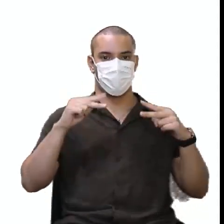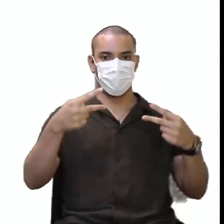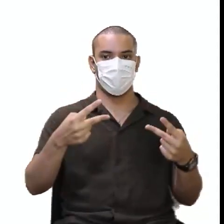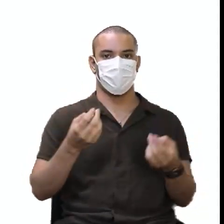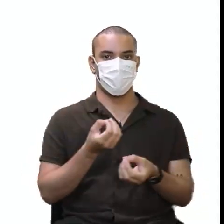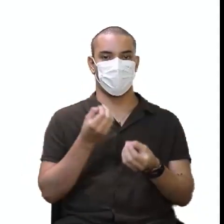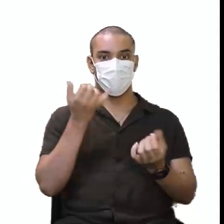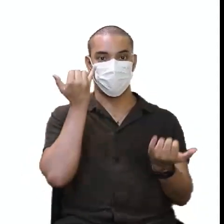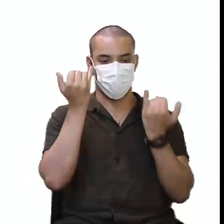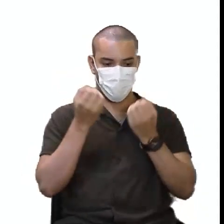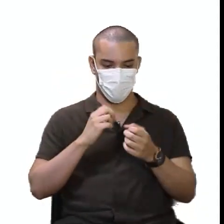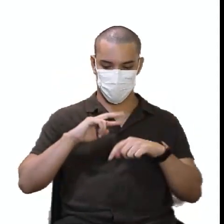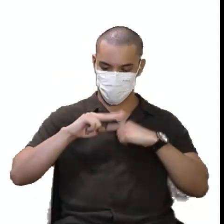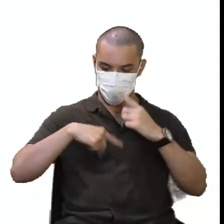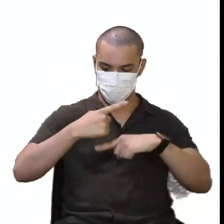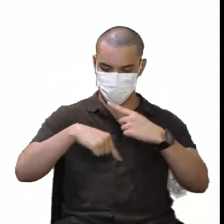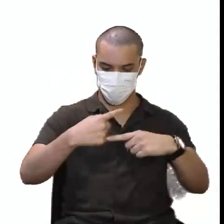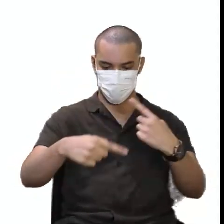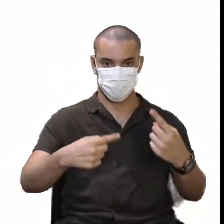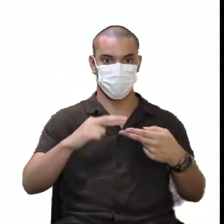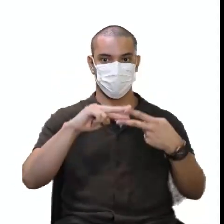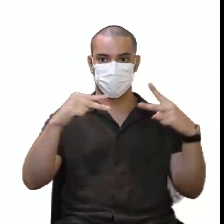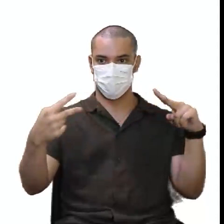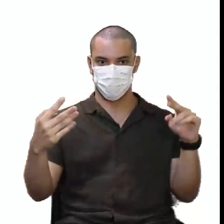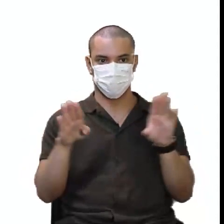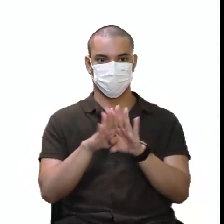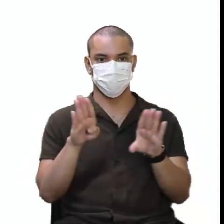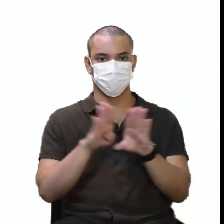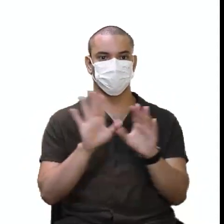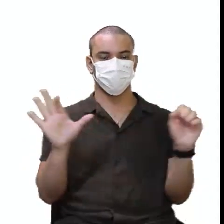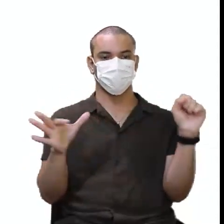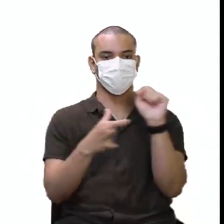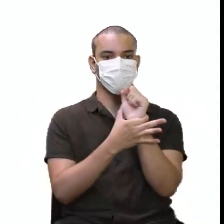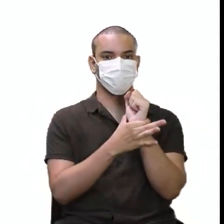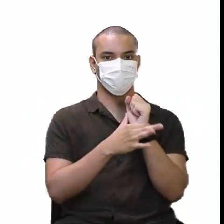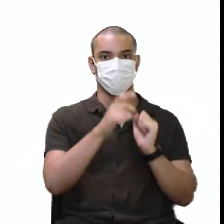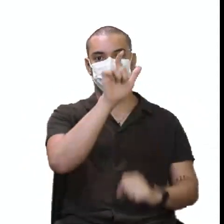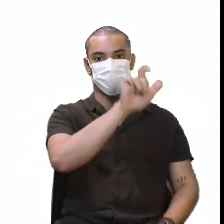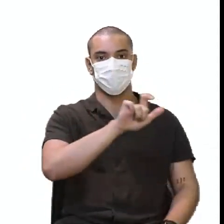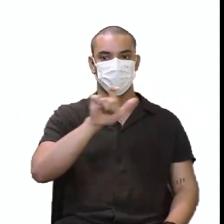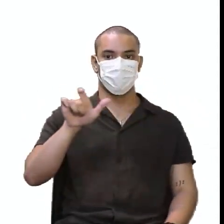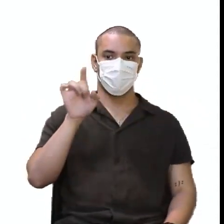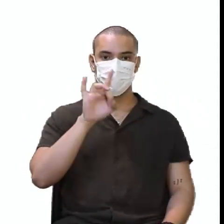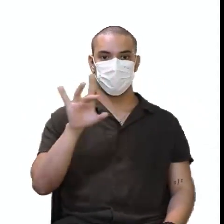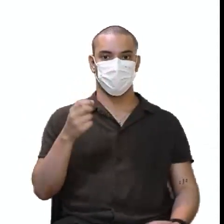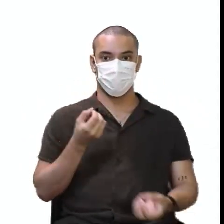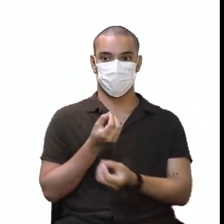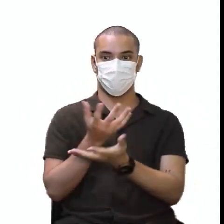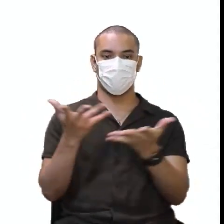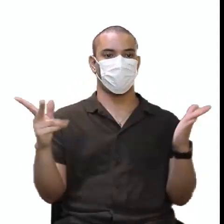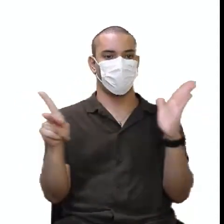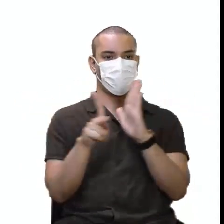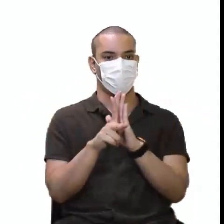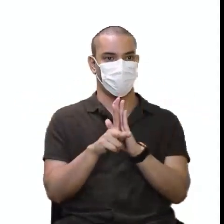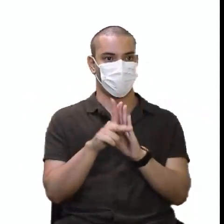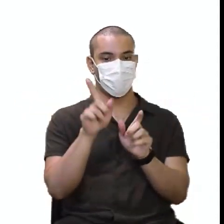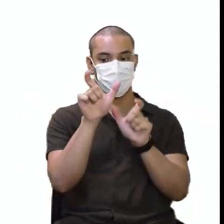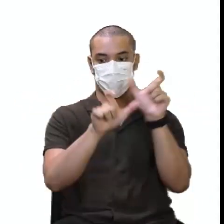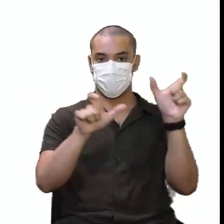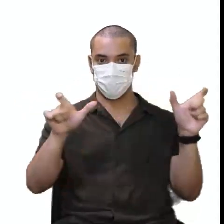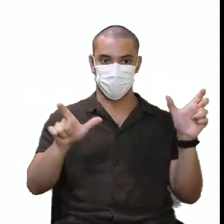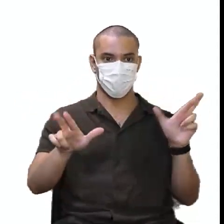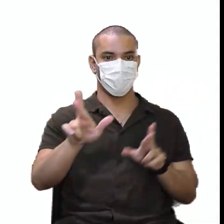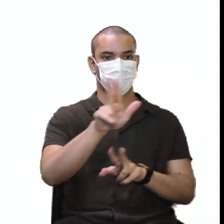das informações genéticas e, assim, assegurar que cada ser vivo receba as informações que lhe são